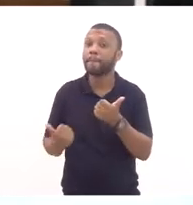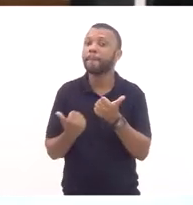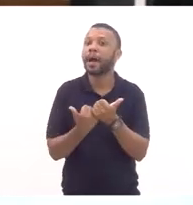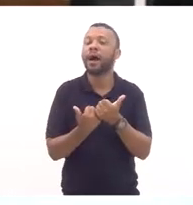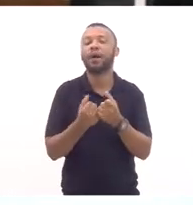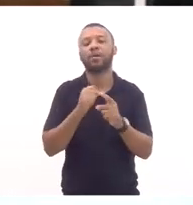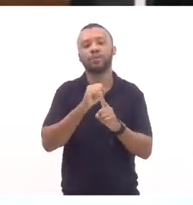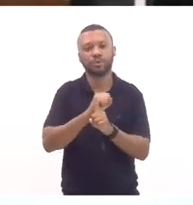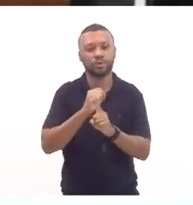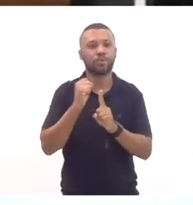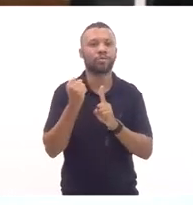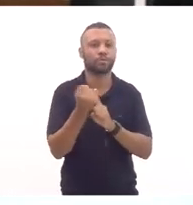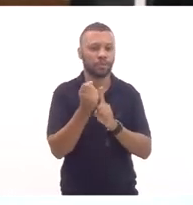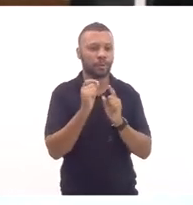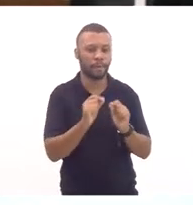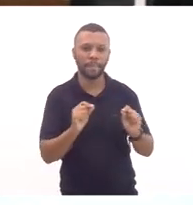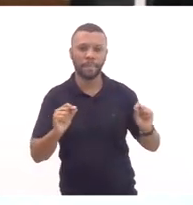sociais.